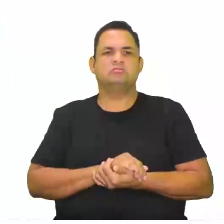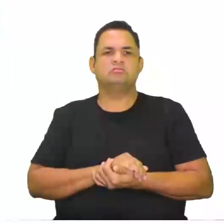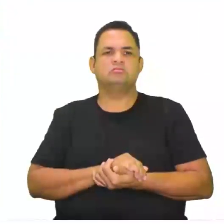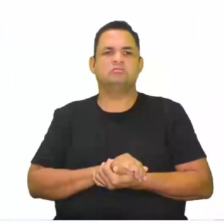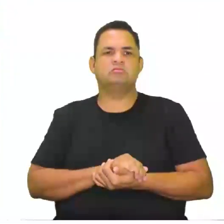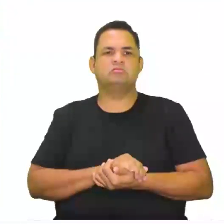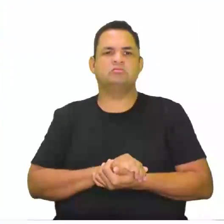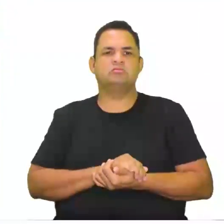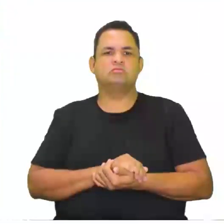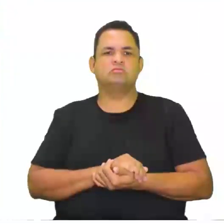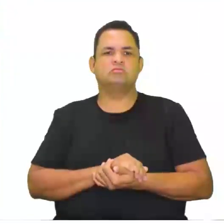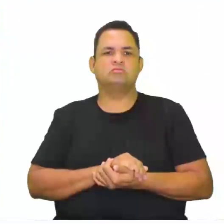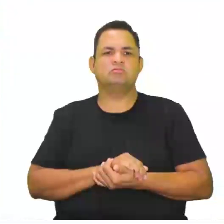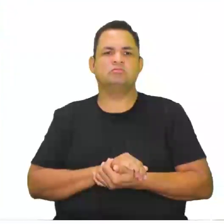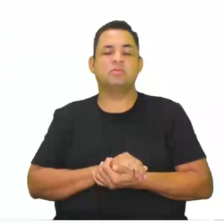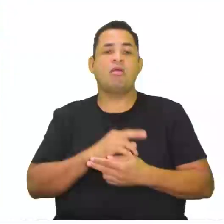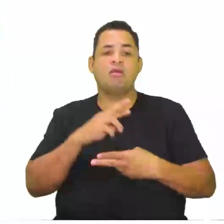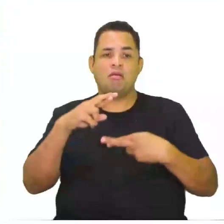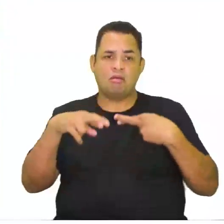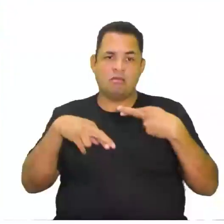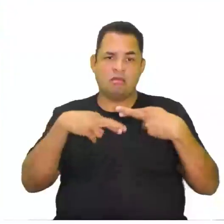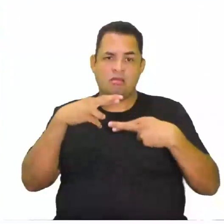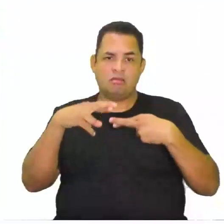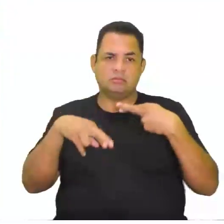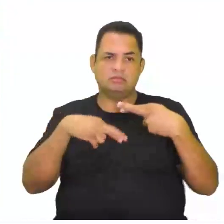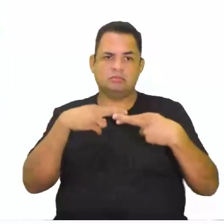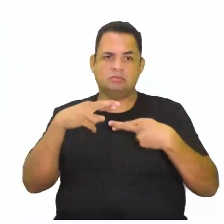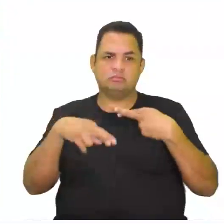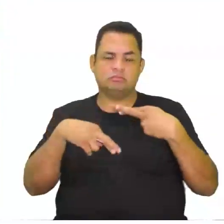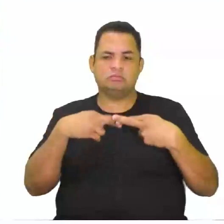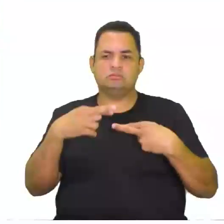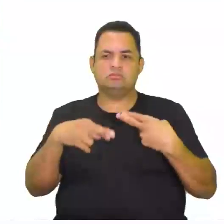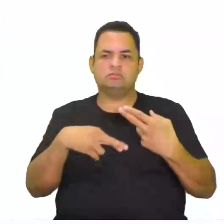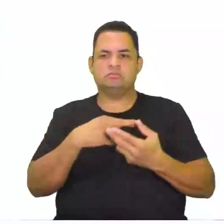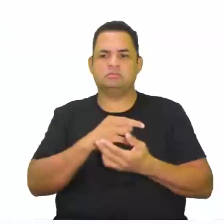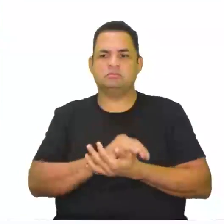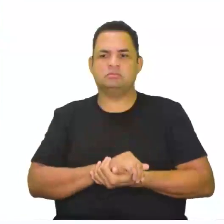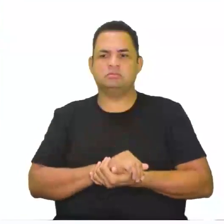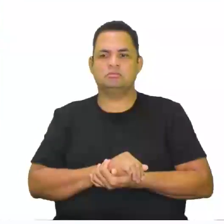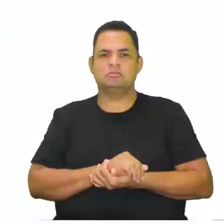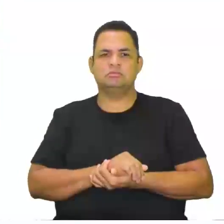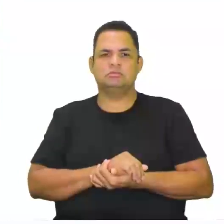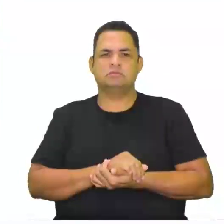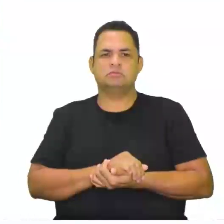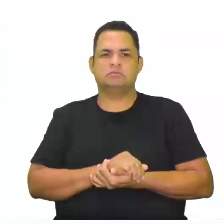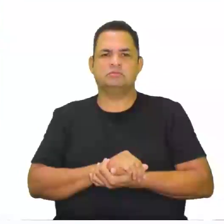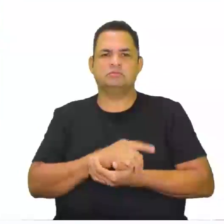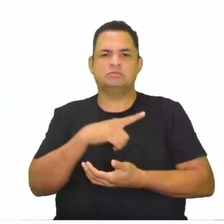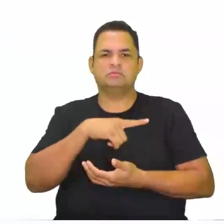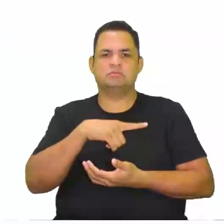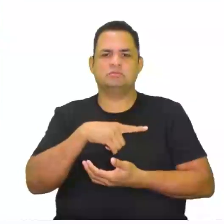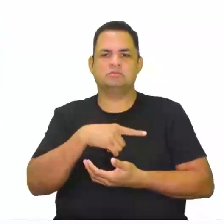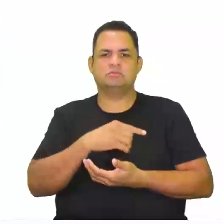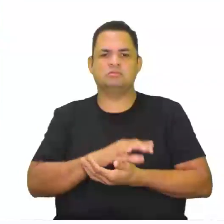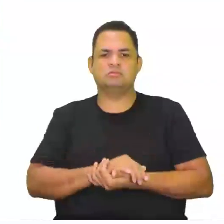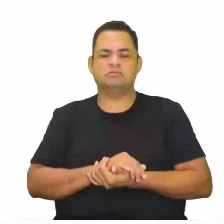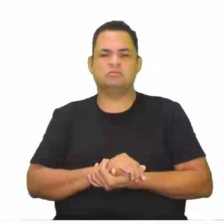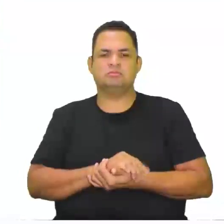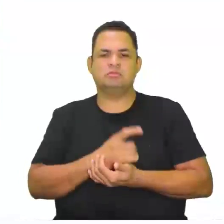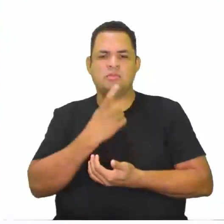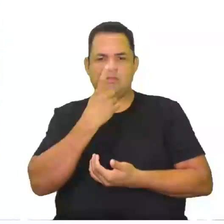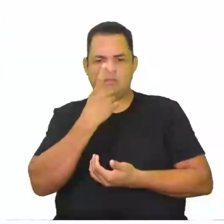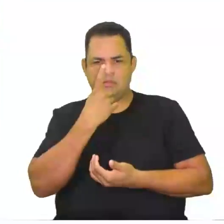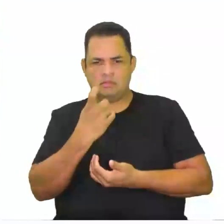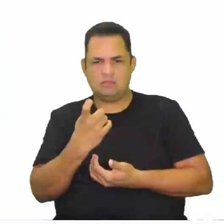Outro destino é a reciclagem. Na reciclagem, nós temos lixos,